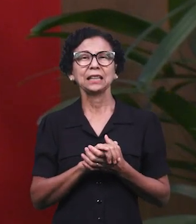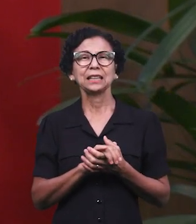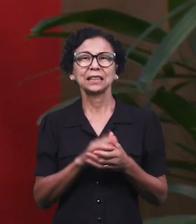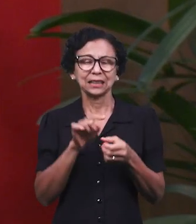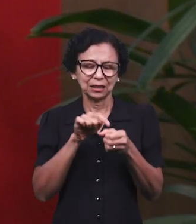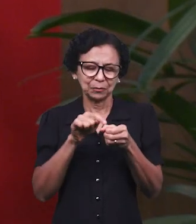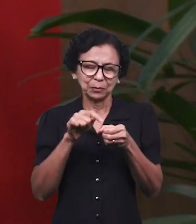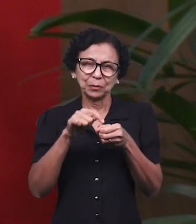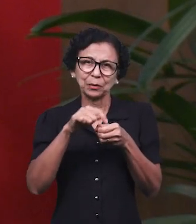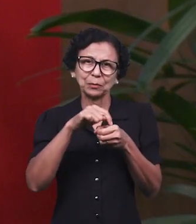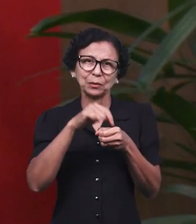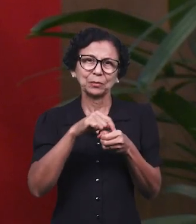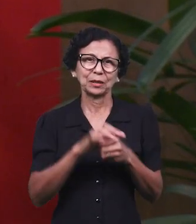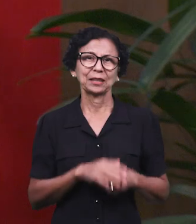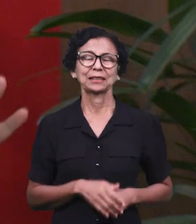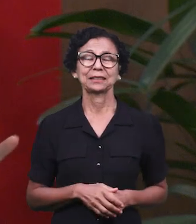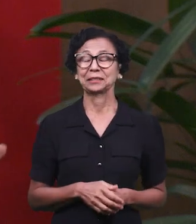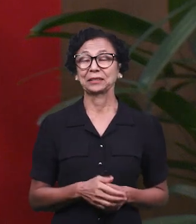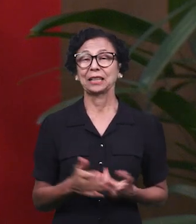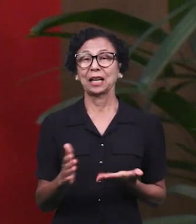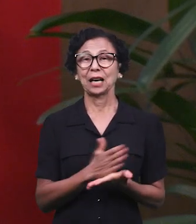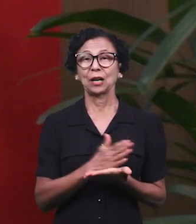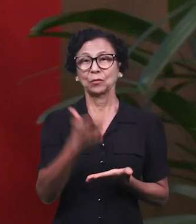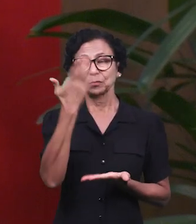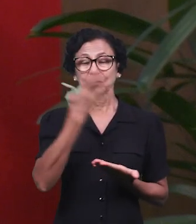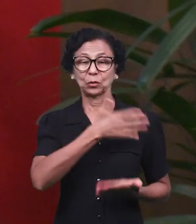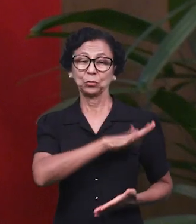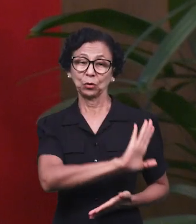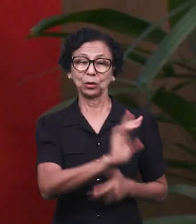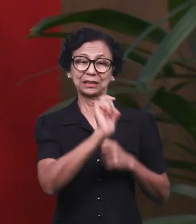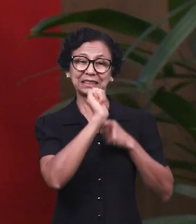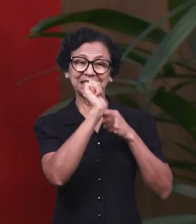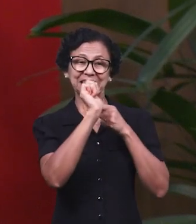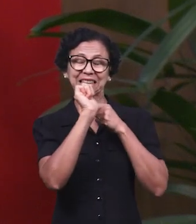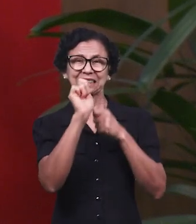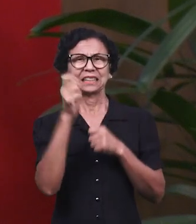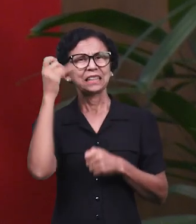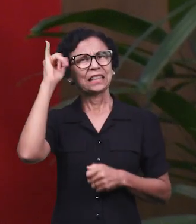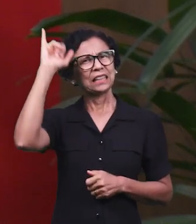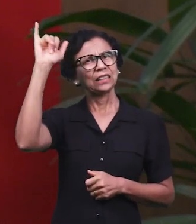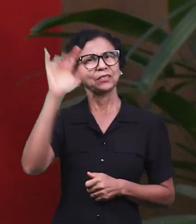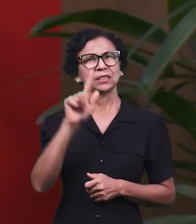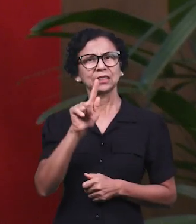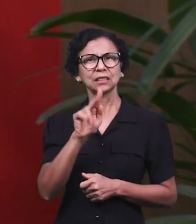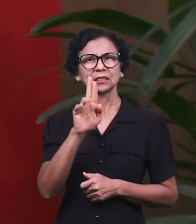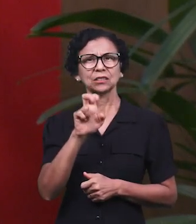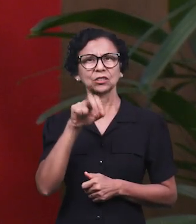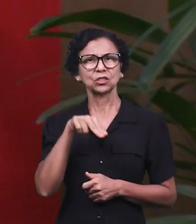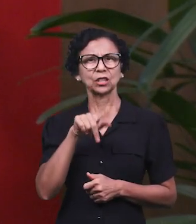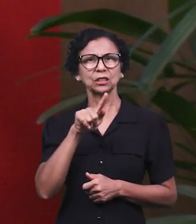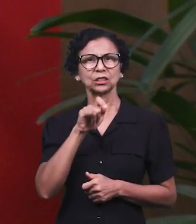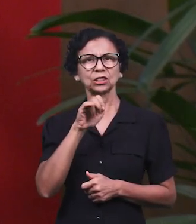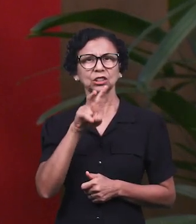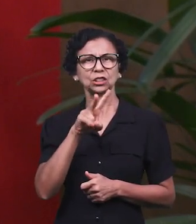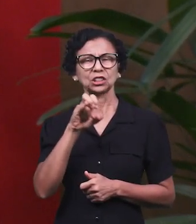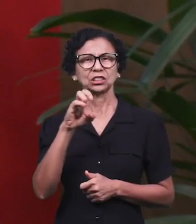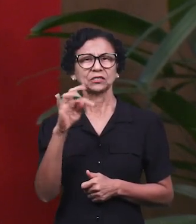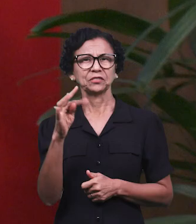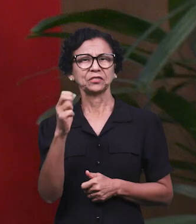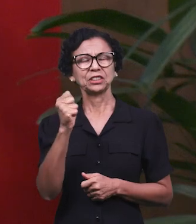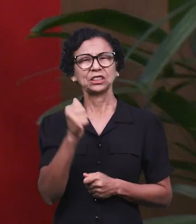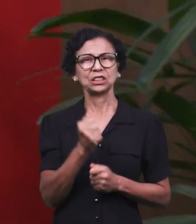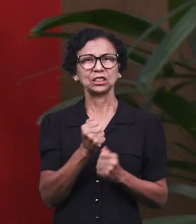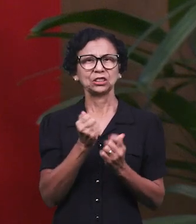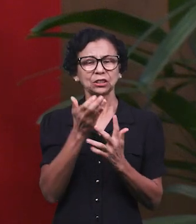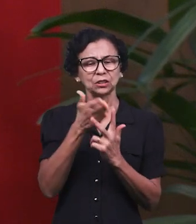Todo mundo gosta do fio dental, né, doutora? Nem todo mundo gosta do fio dental. Mas ele evita a gengivite, né? Ele evita as cáries